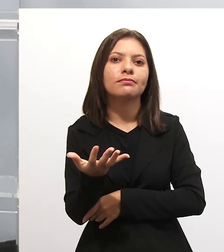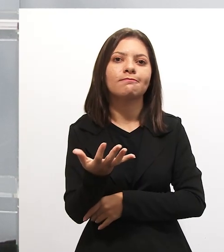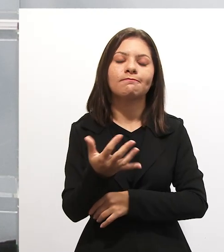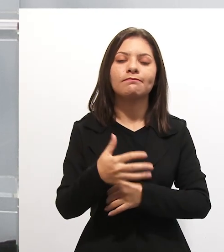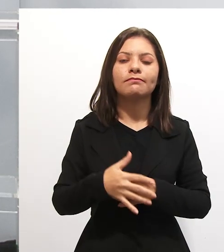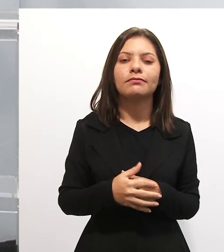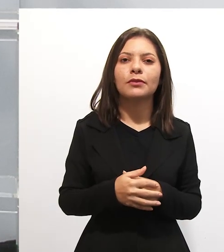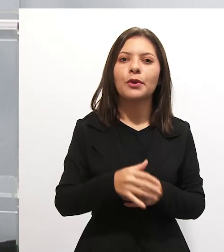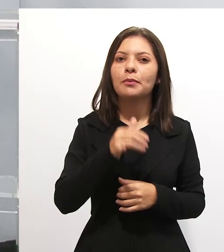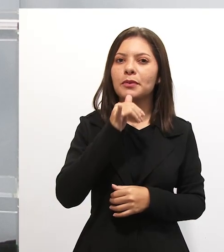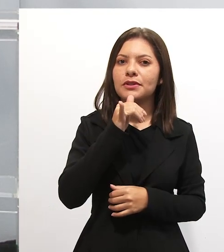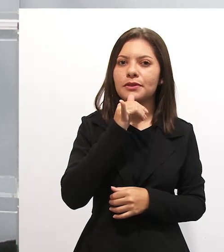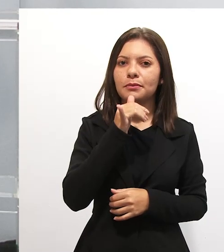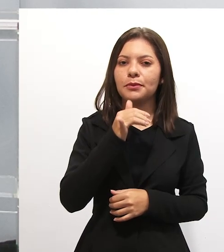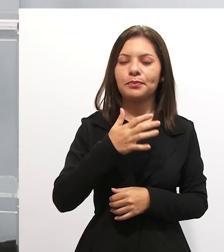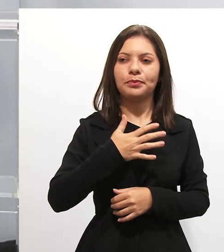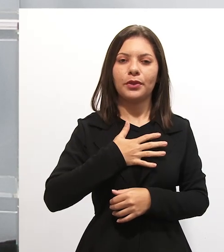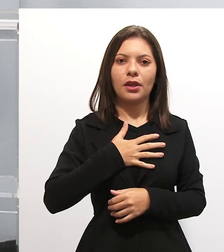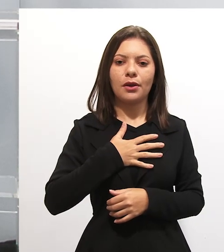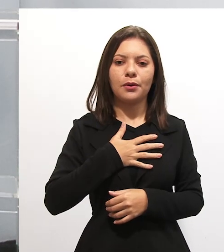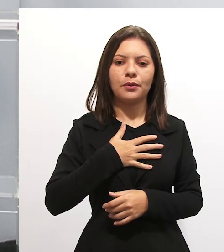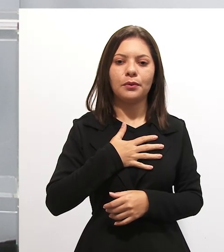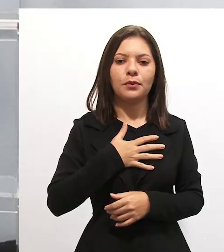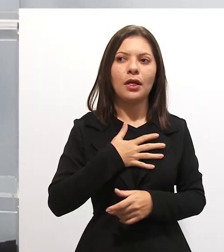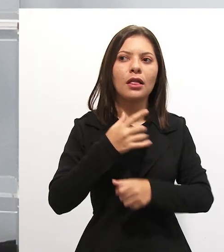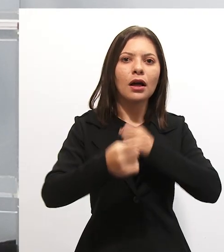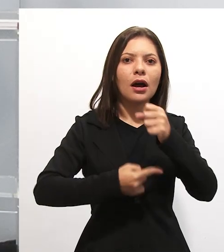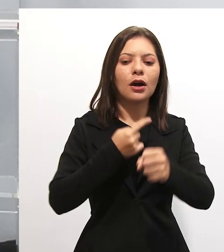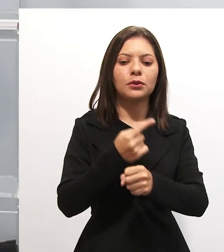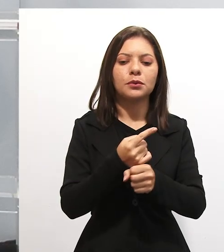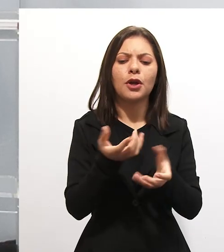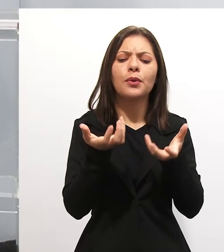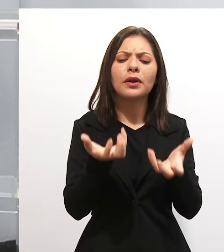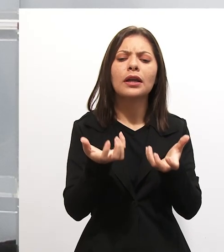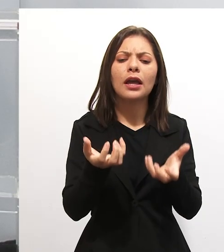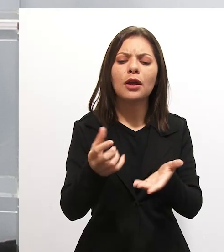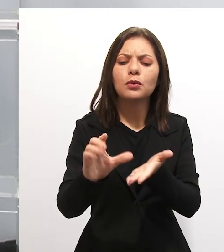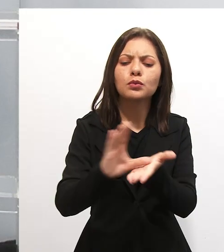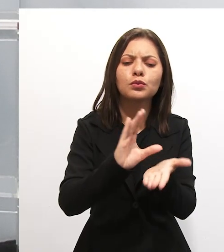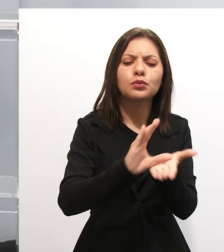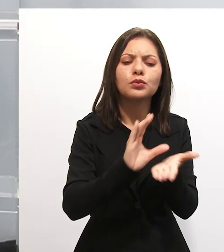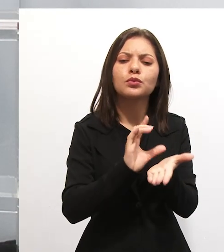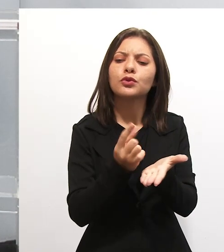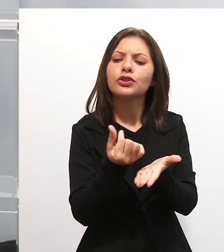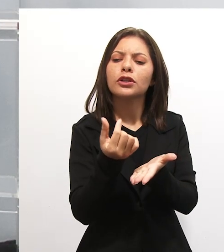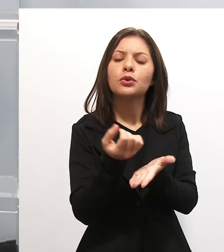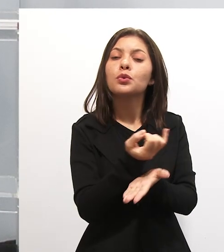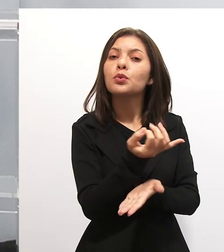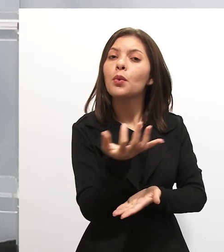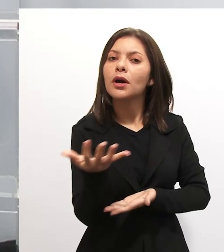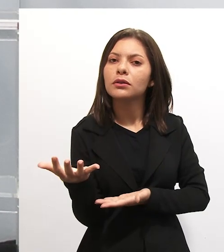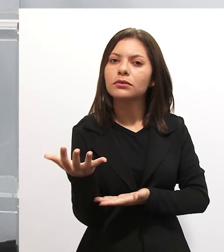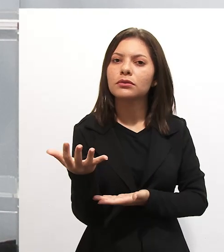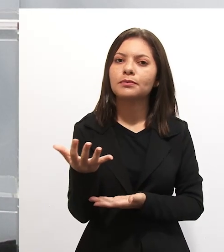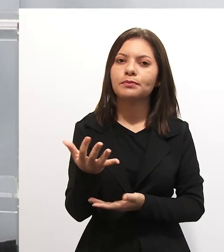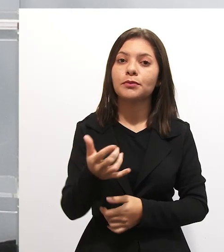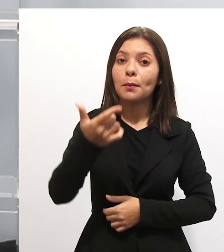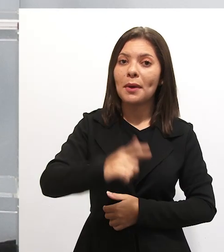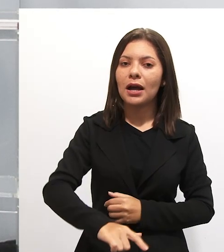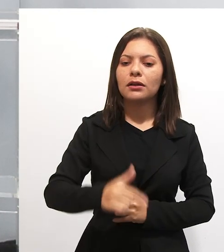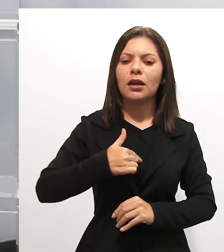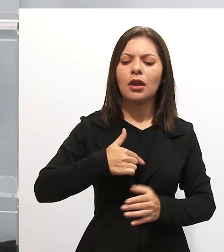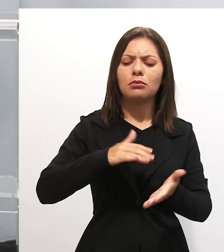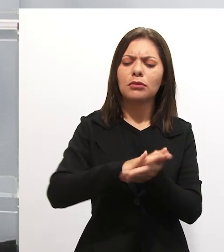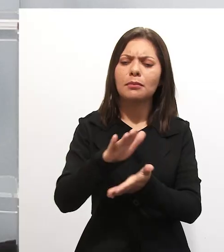quanto que eu espero receber no decorrer desse ano? Quanto eu espero gastar no decorrer desse ano? Então, eu